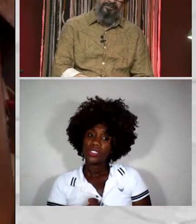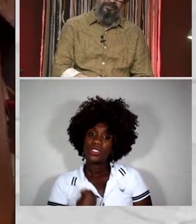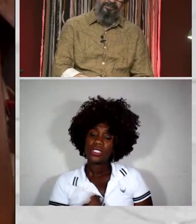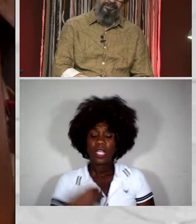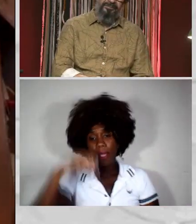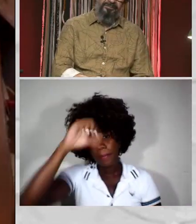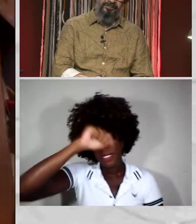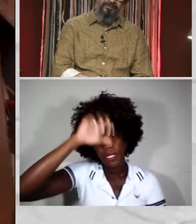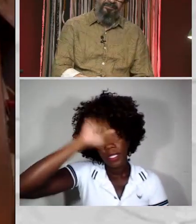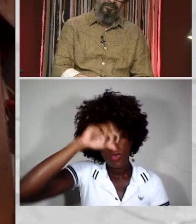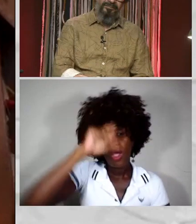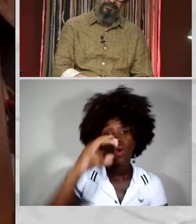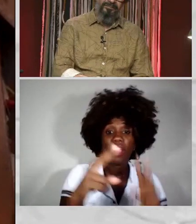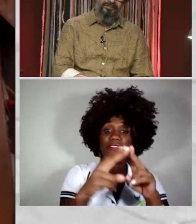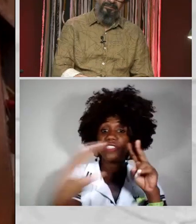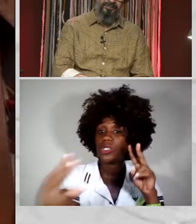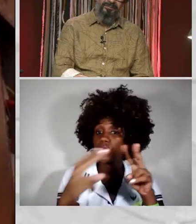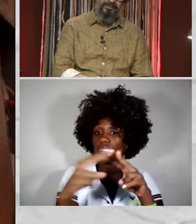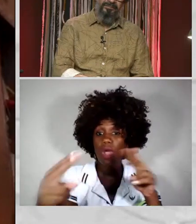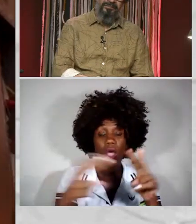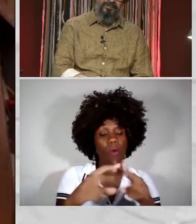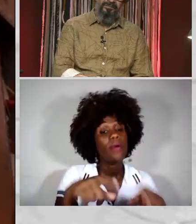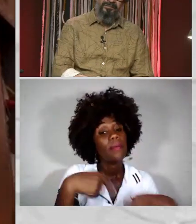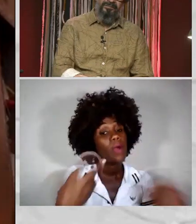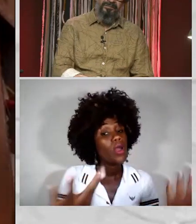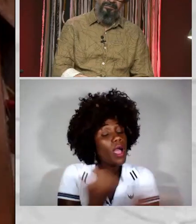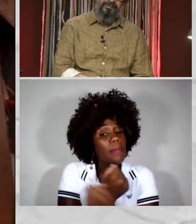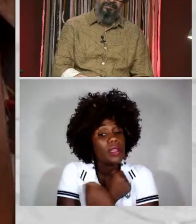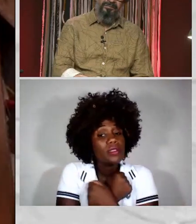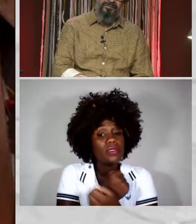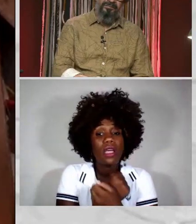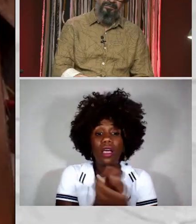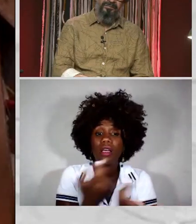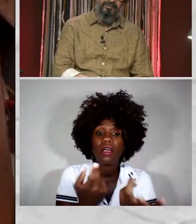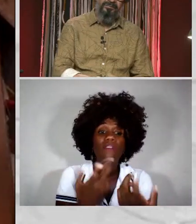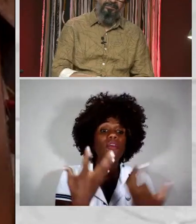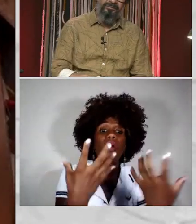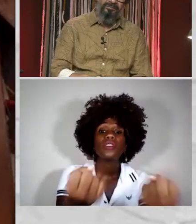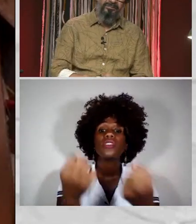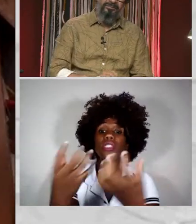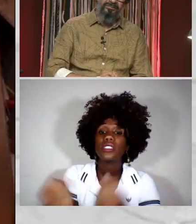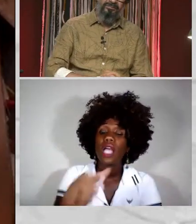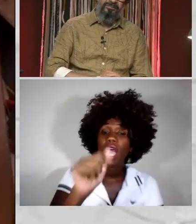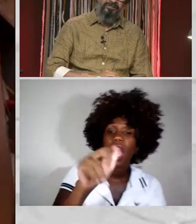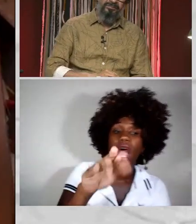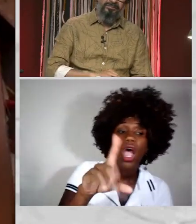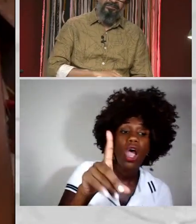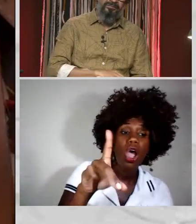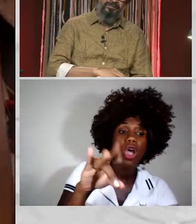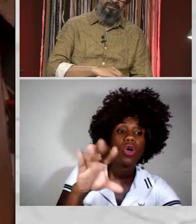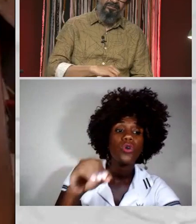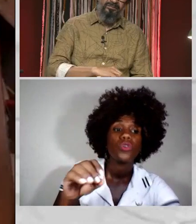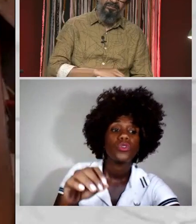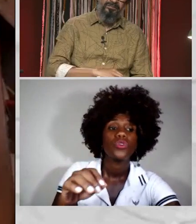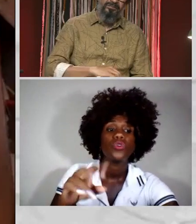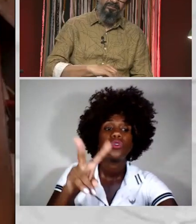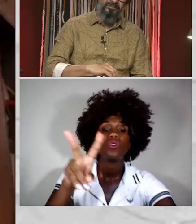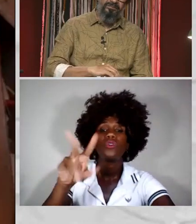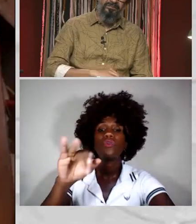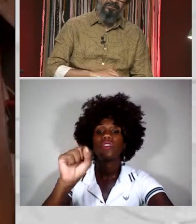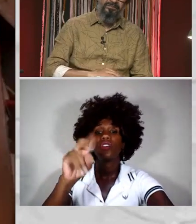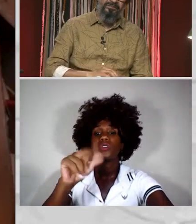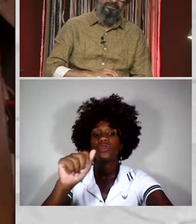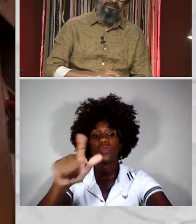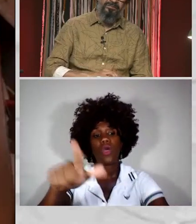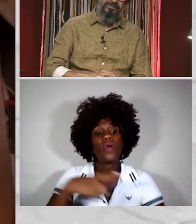aprender, a gente disse, vamos abraçar o audiovisual. Então, a gente conseguiu fazer 3 documentários